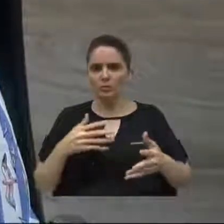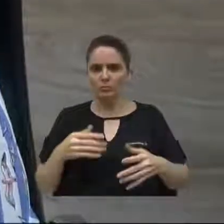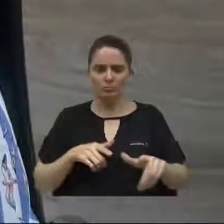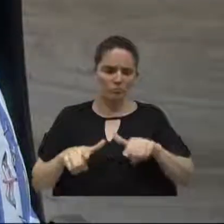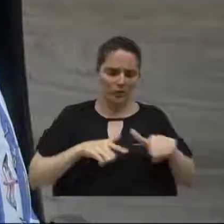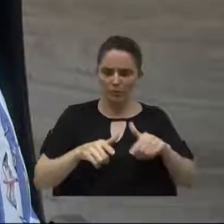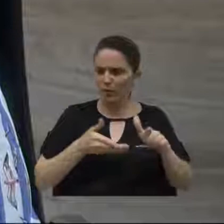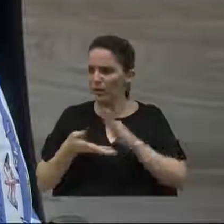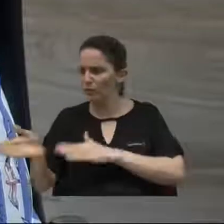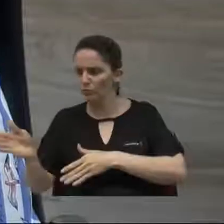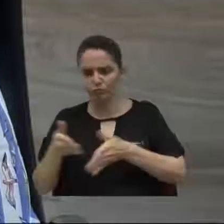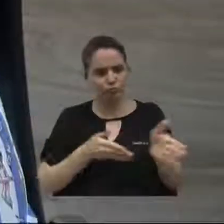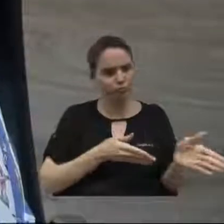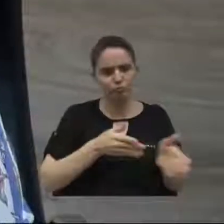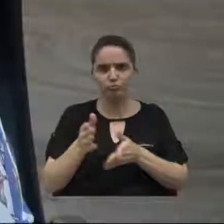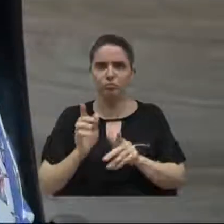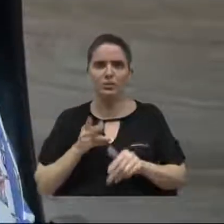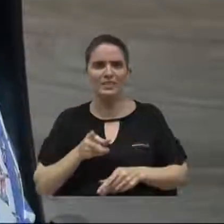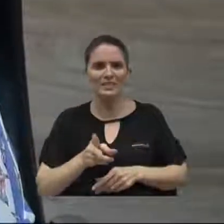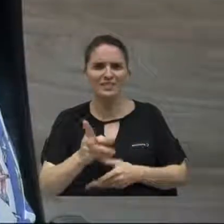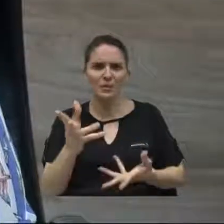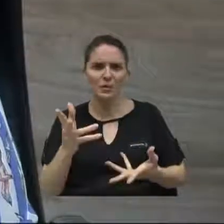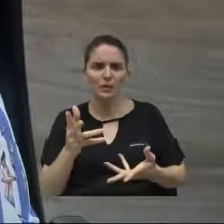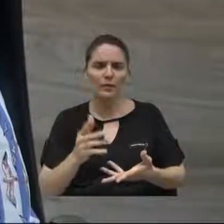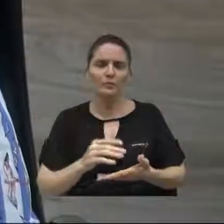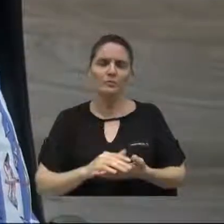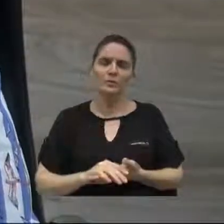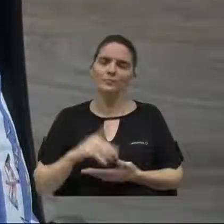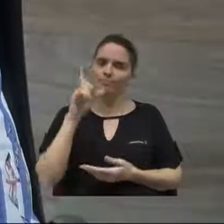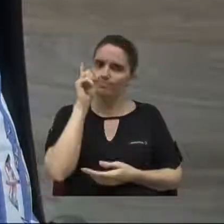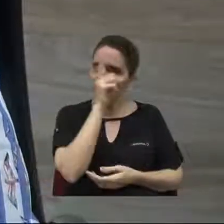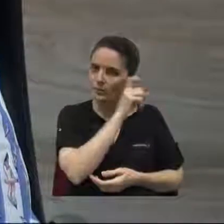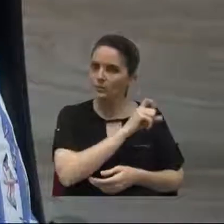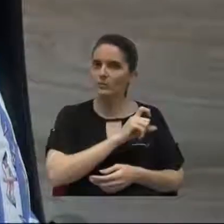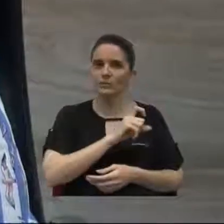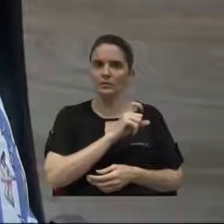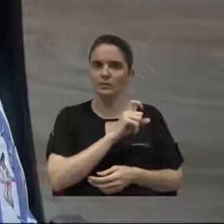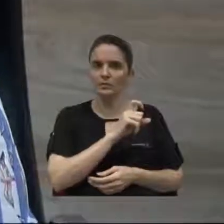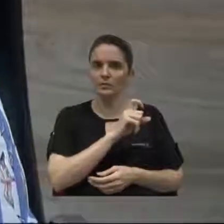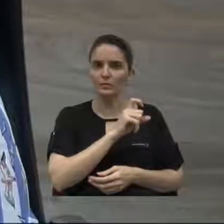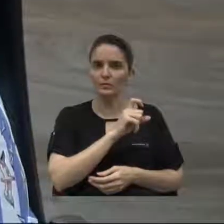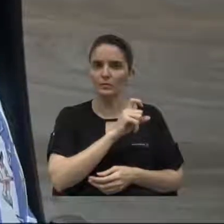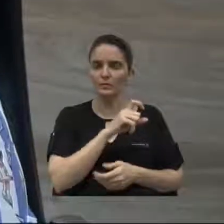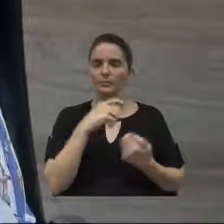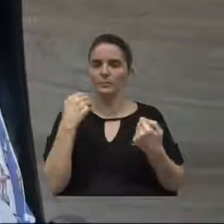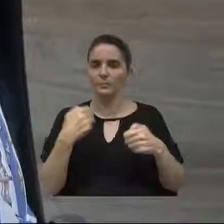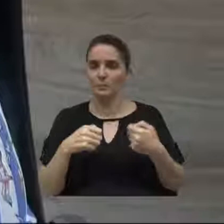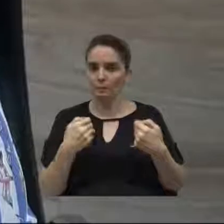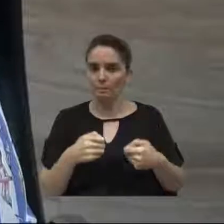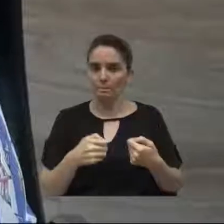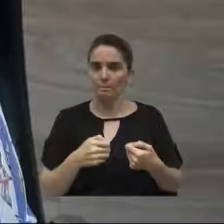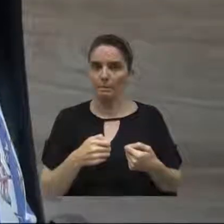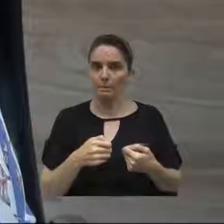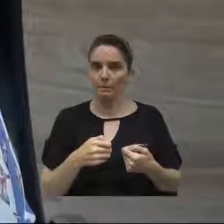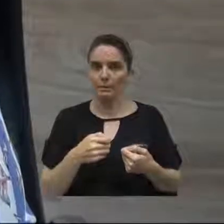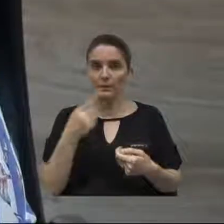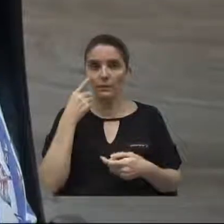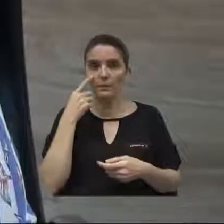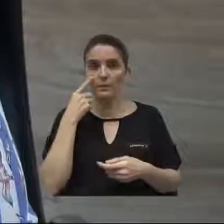trabalho fora, de tudo, infelizmente, ainda há uma coisa que a gente está vendo bastante, que se